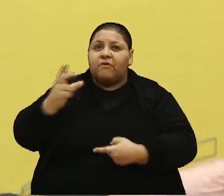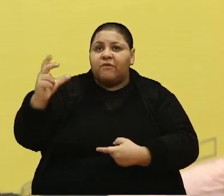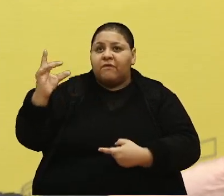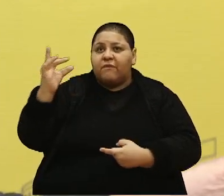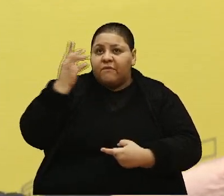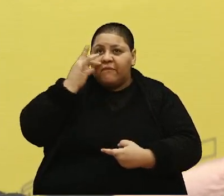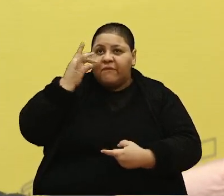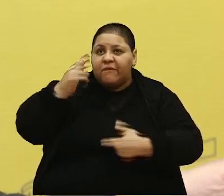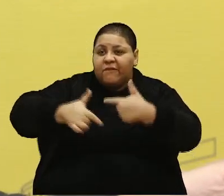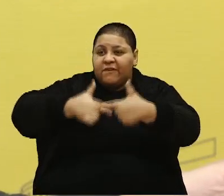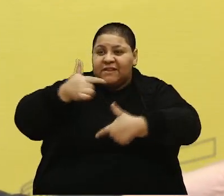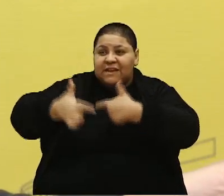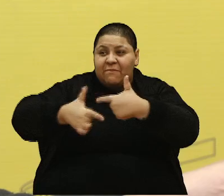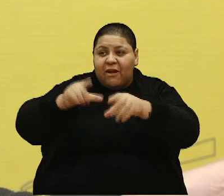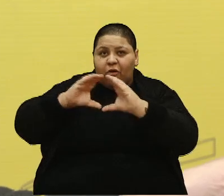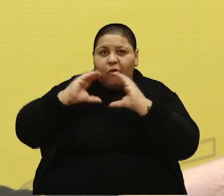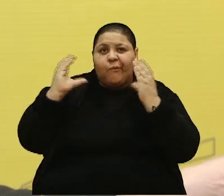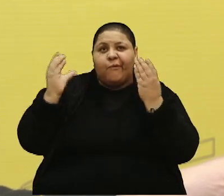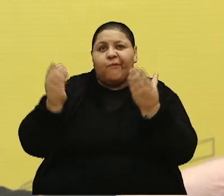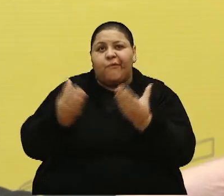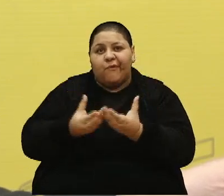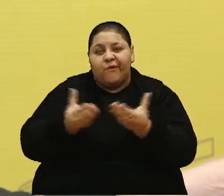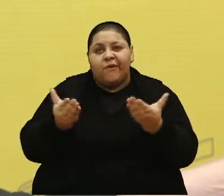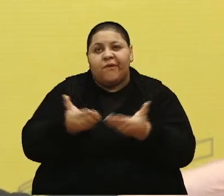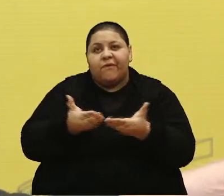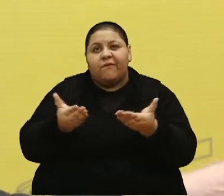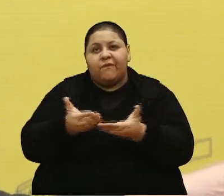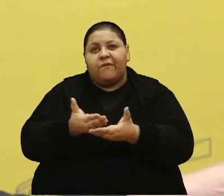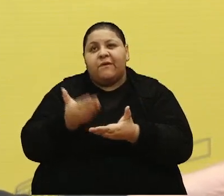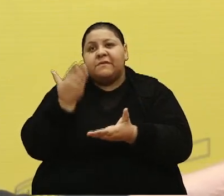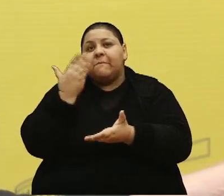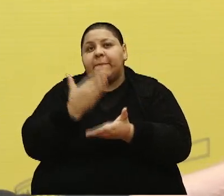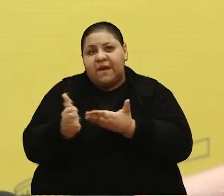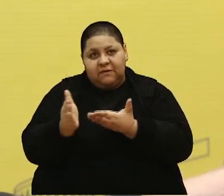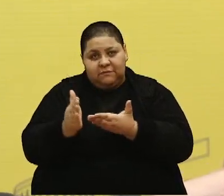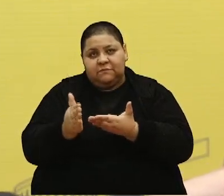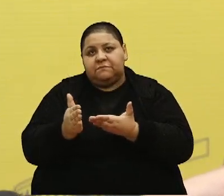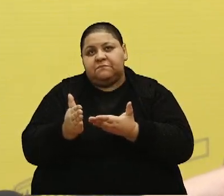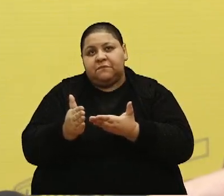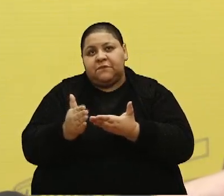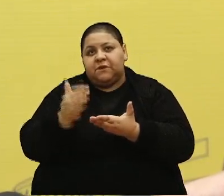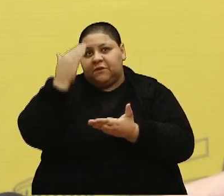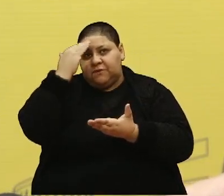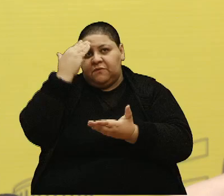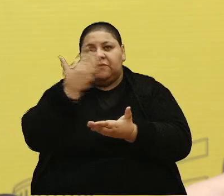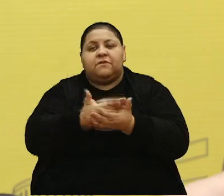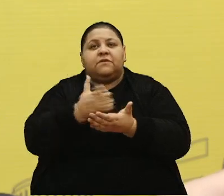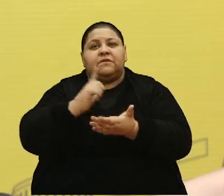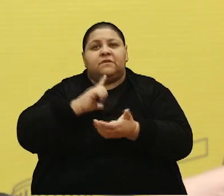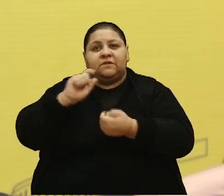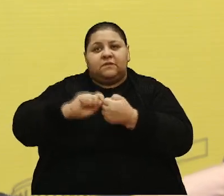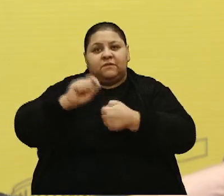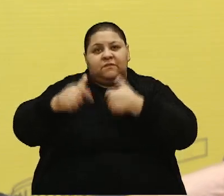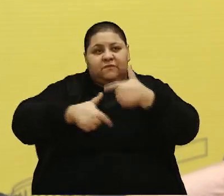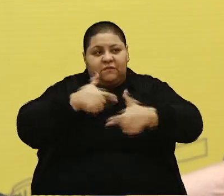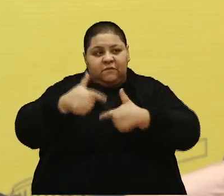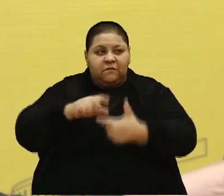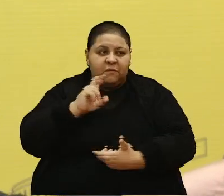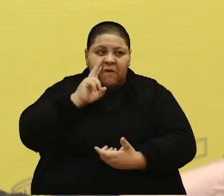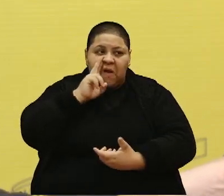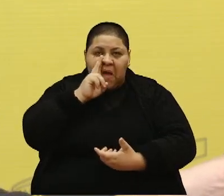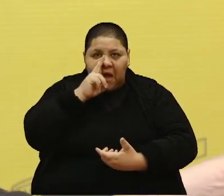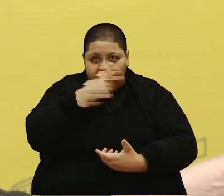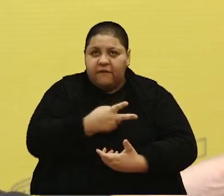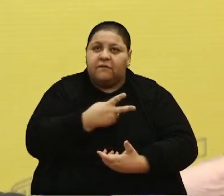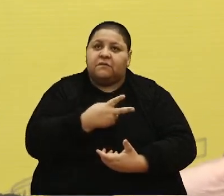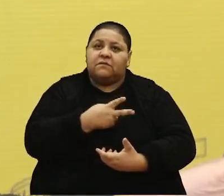trabalhar diretamente com essa comunidade, o que agora se perde, né? Então, eu acredito que eles tenham que fazer trabalhos muito fortemente, né,